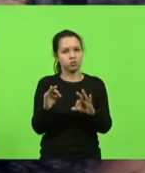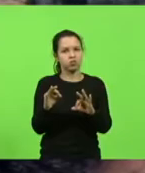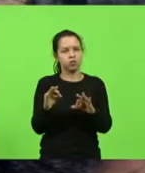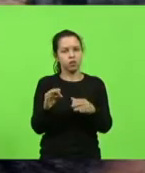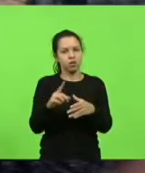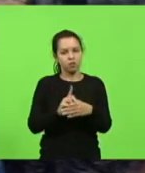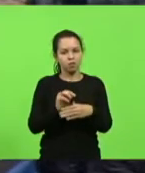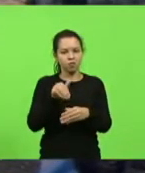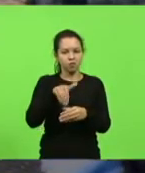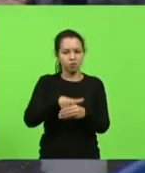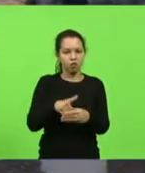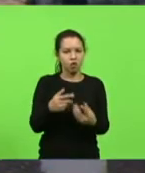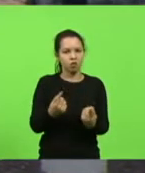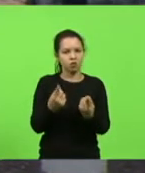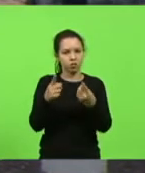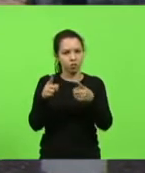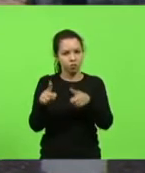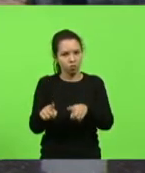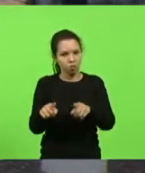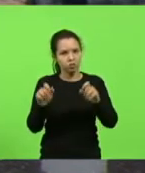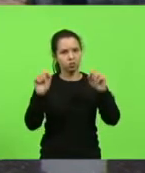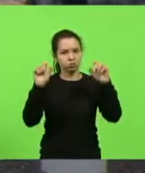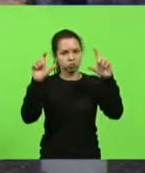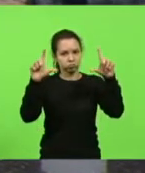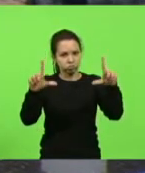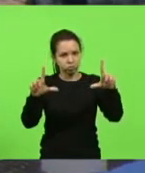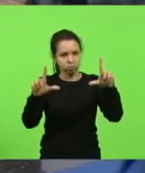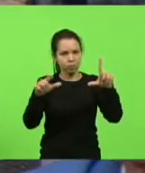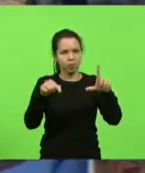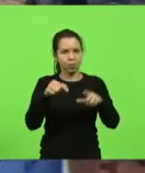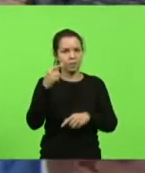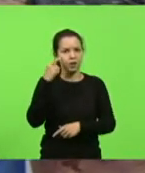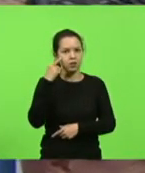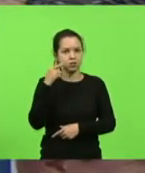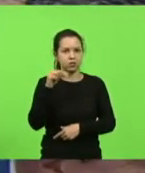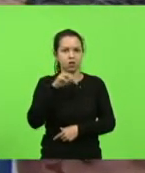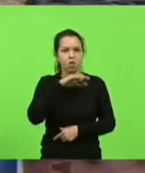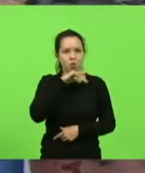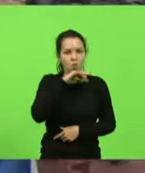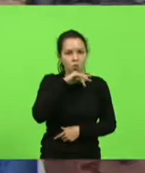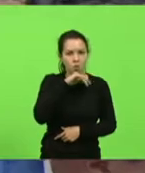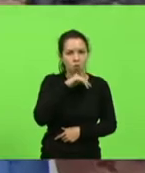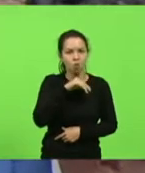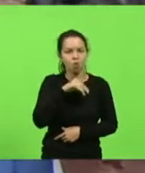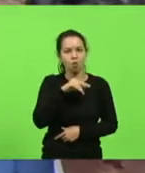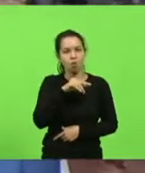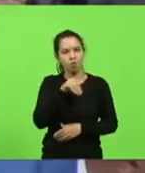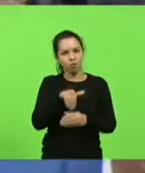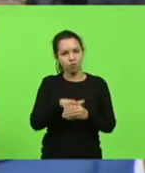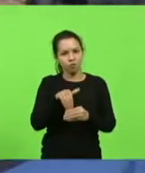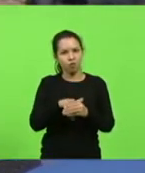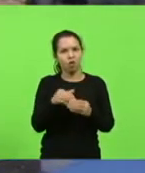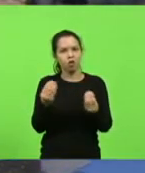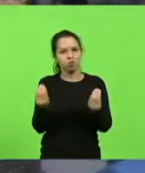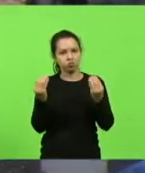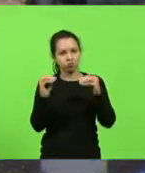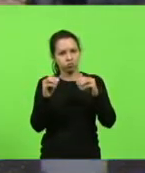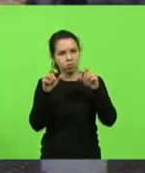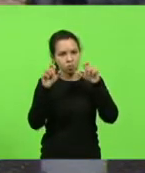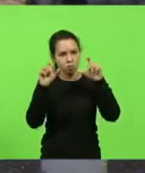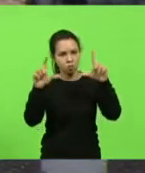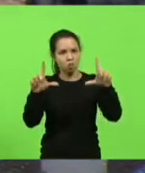e vota contra, e tem que ser no painel, e não achar ruim quando expõe o voto. Não concordo, vota contra e